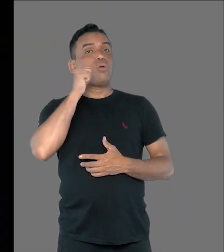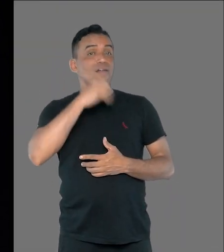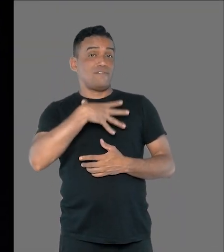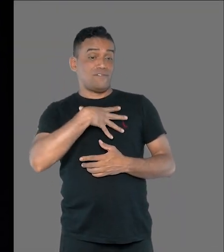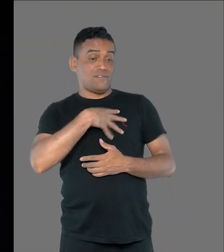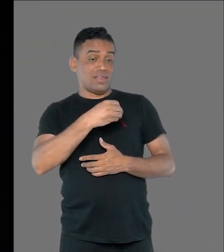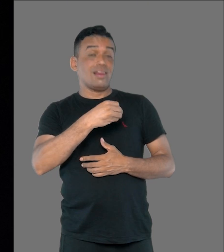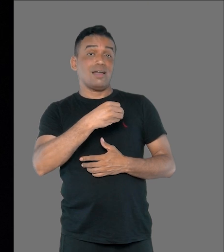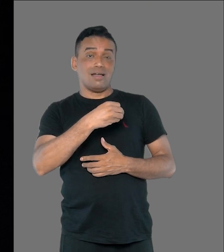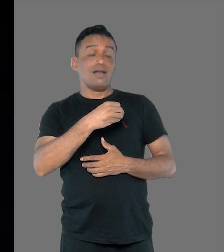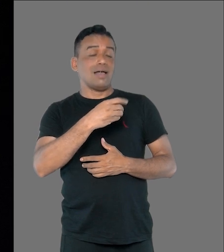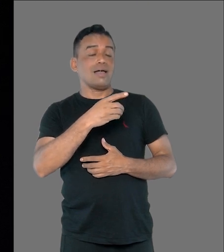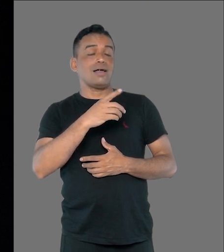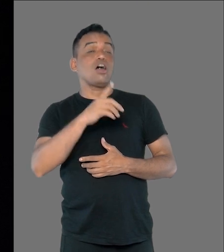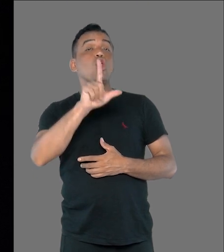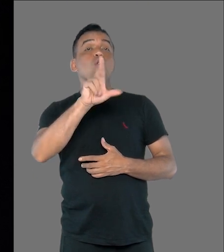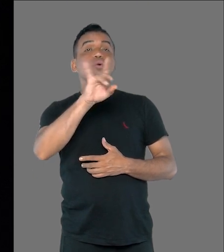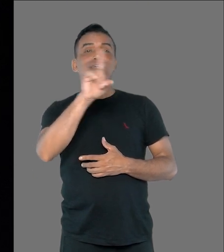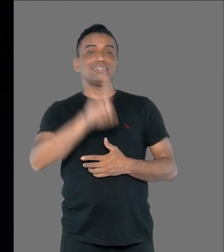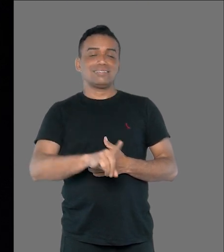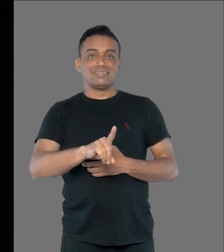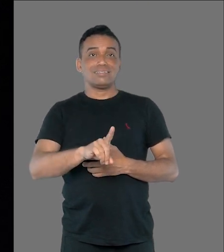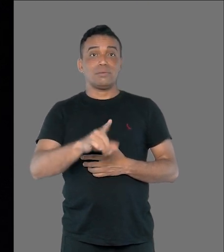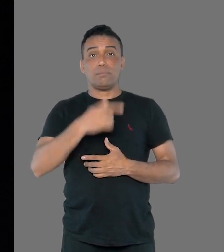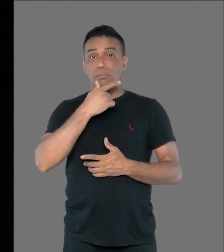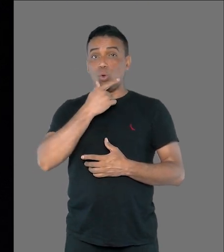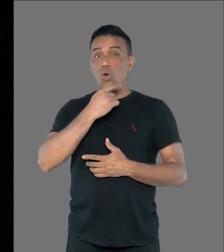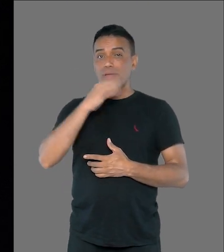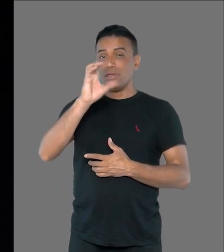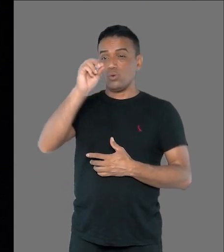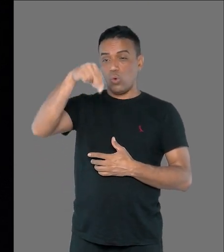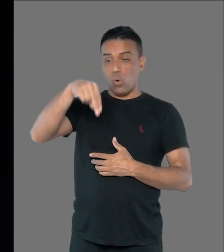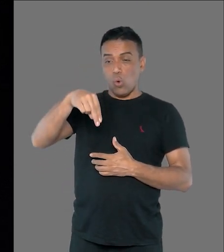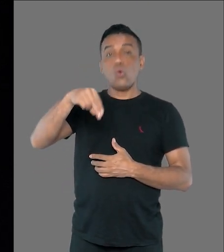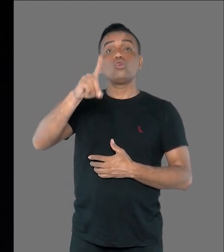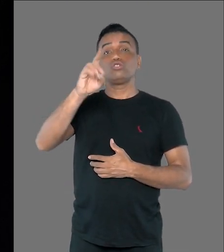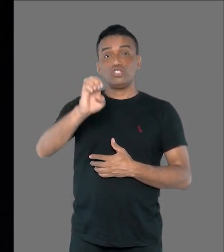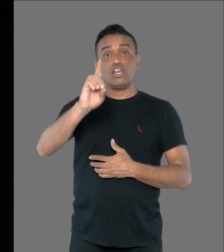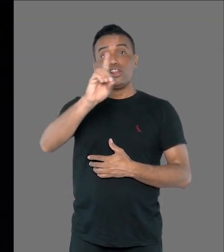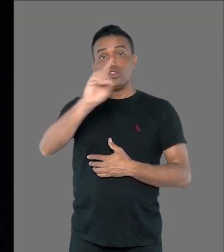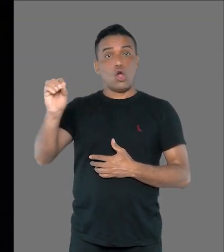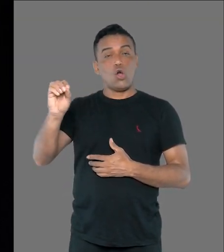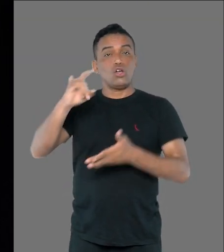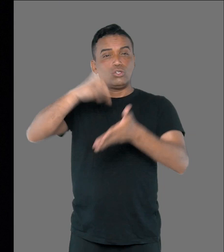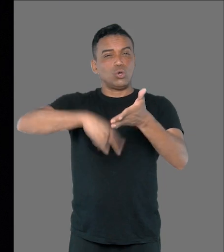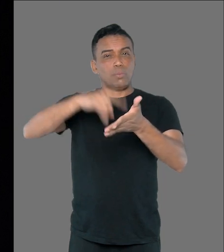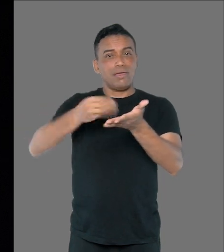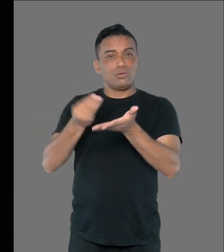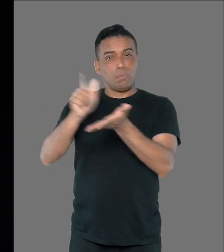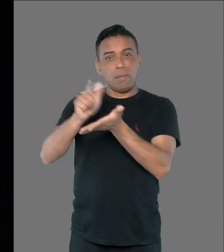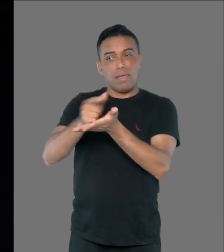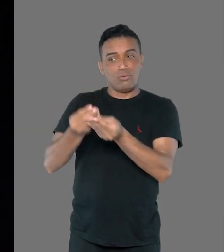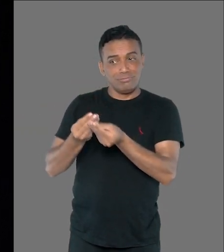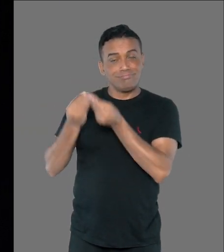do Luís, por ordem do Conde d'Eu, ele tem que entregar uma papelada. Como eu disse a vocês, ele está,